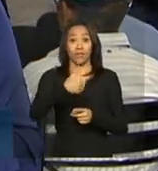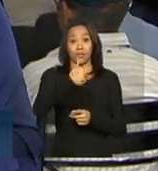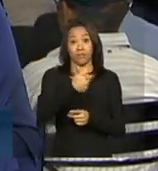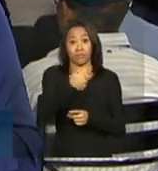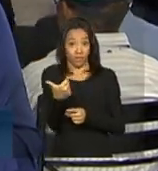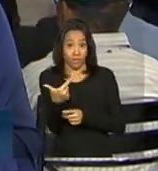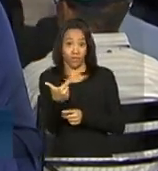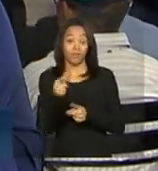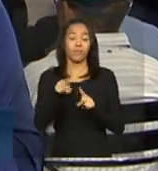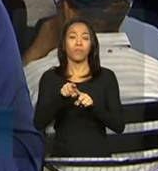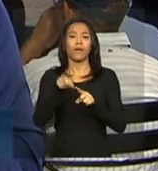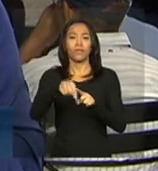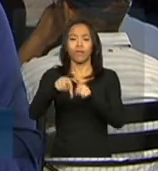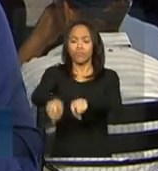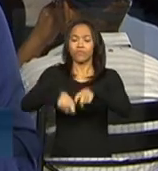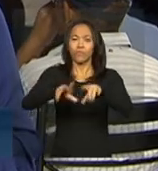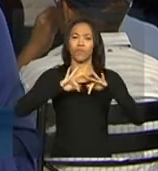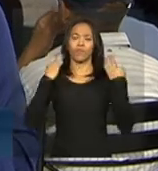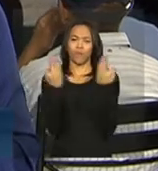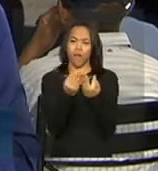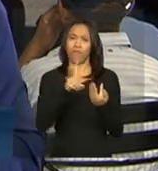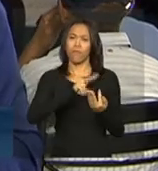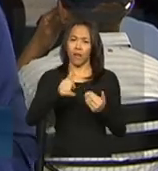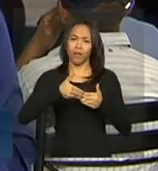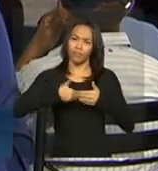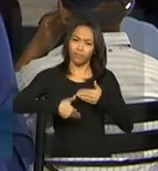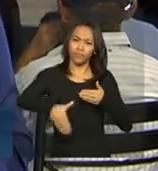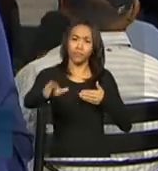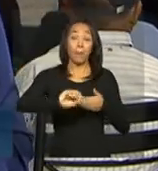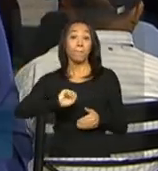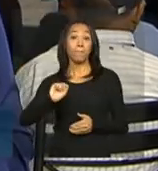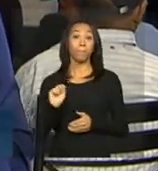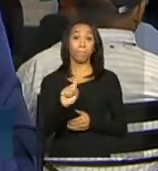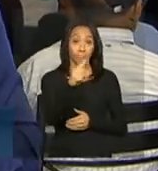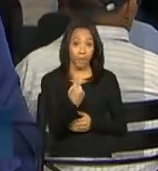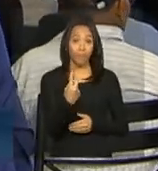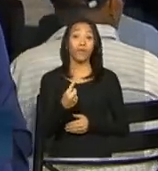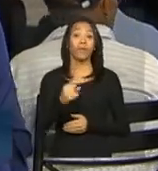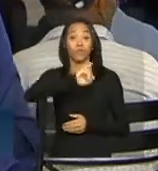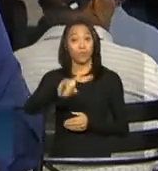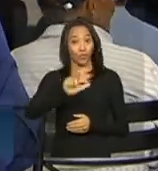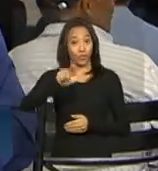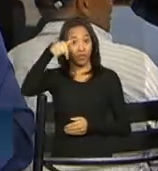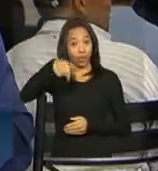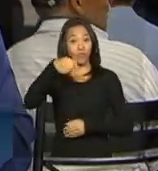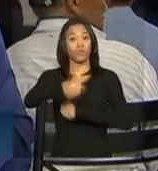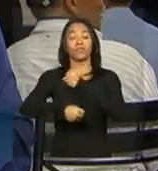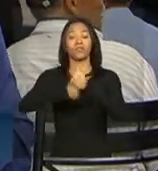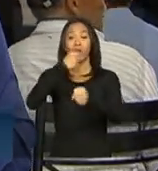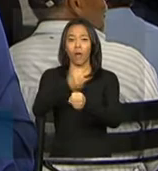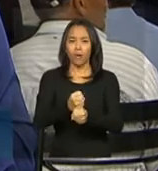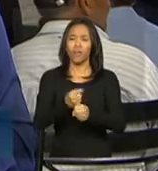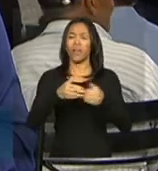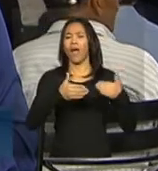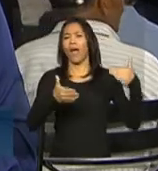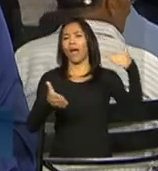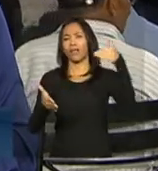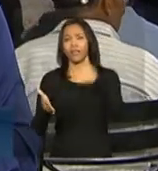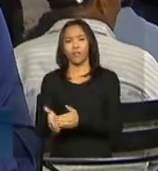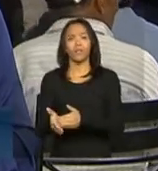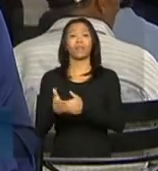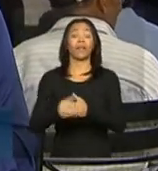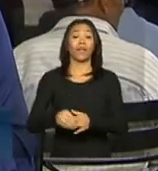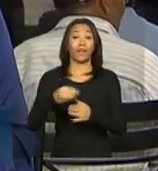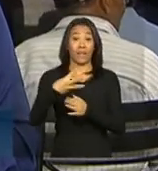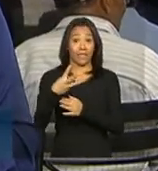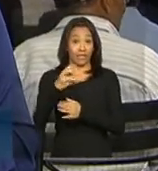A 12ª edição do Plano Safra da Agricultura Familiar vai vigorar a partir de 1º de julho deste ano e vai se estender até 30 de